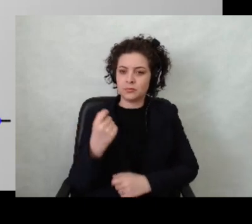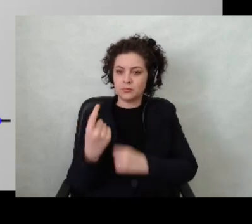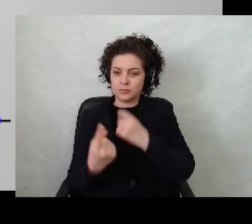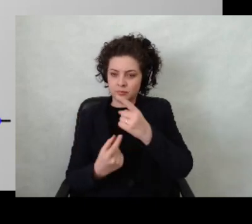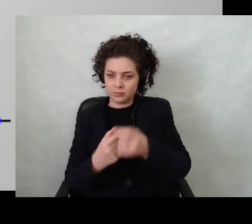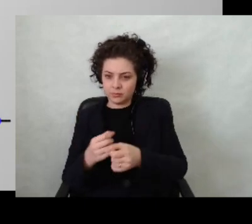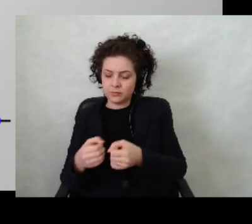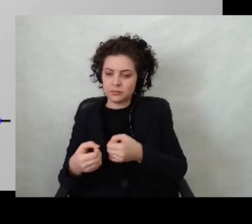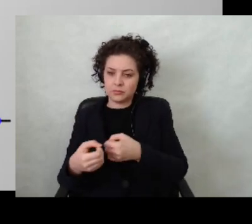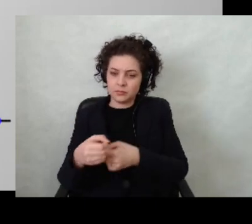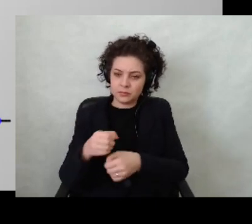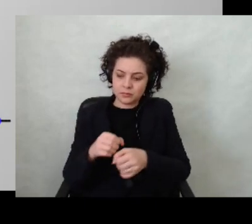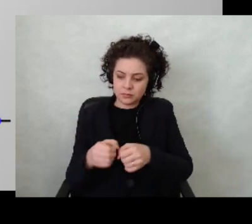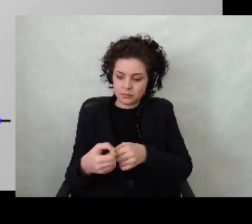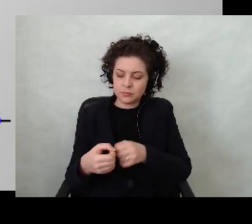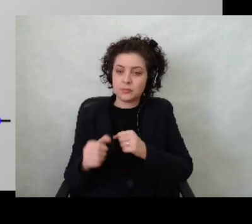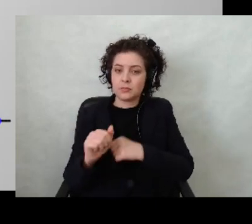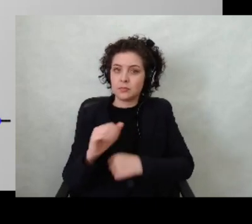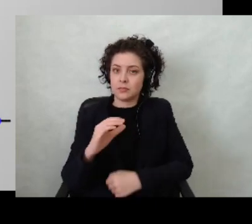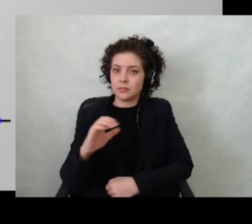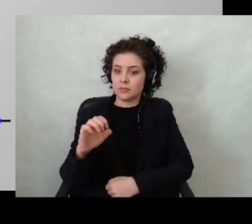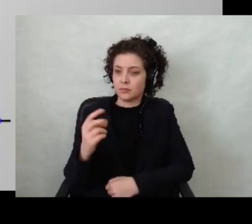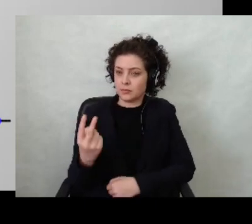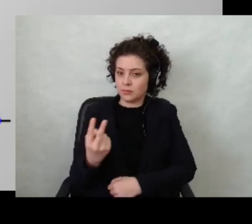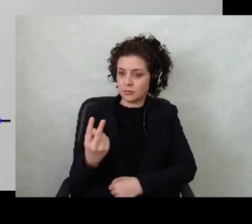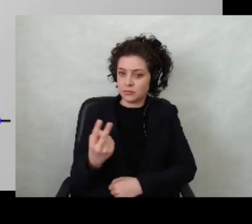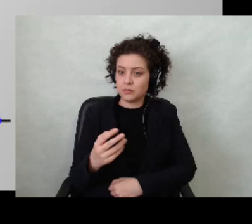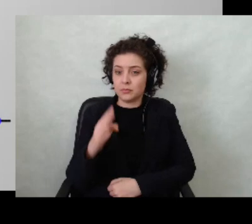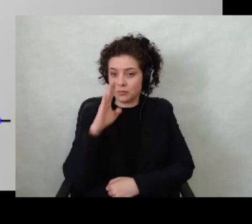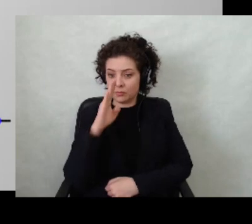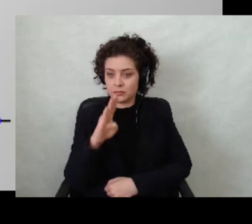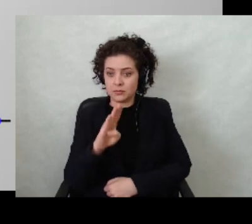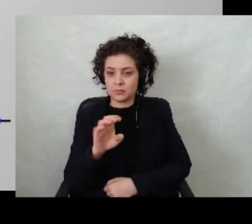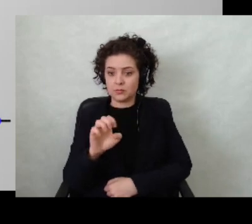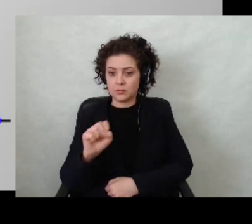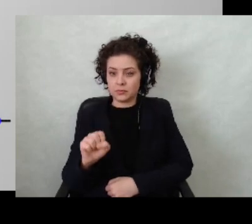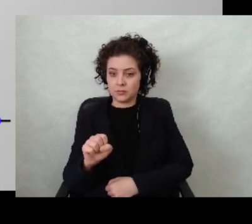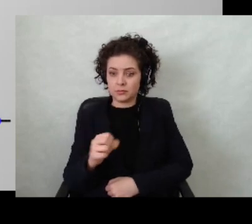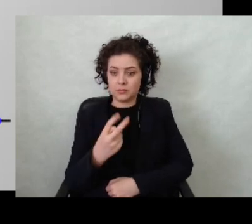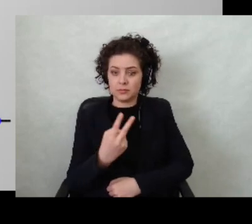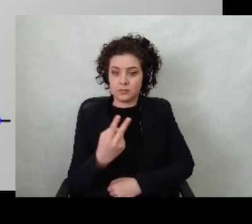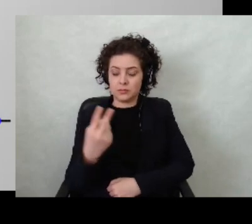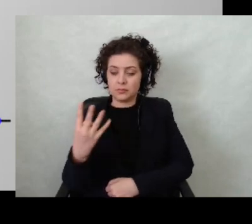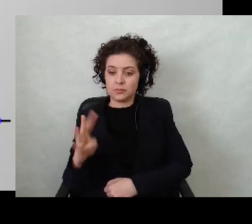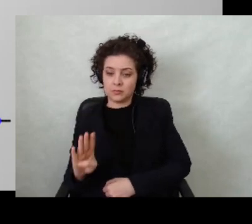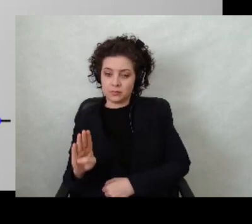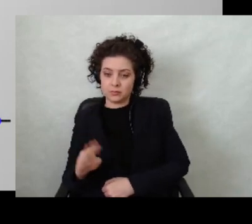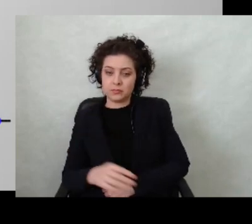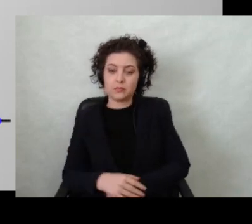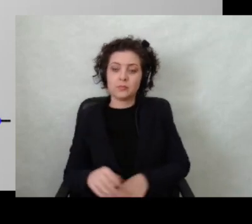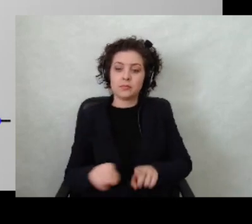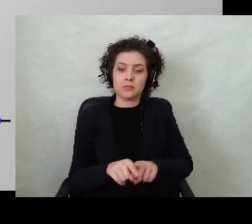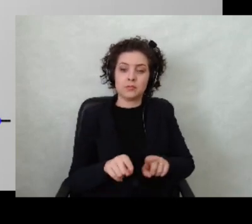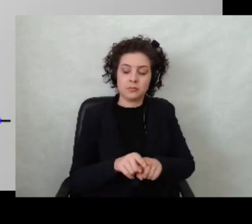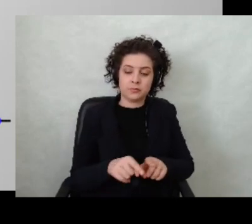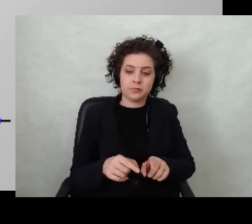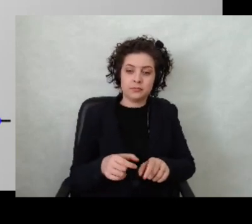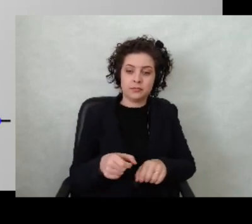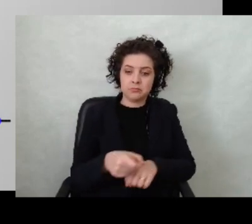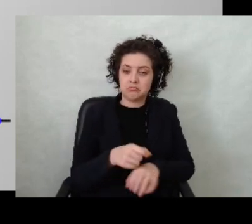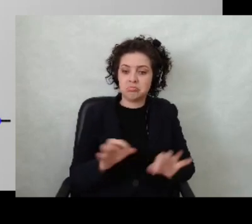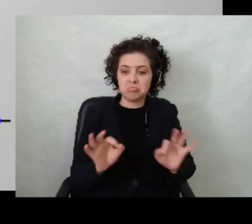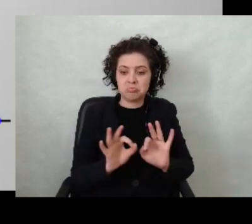bastante ACE2, principalmente a BES2B, e células que não expressam muito